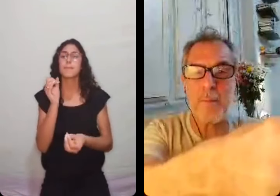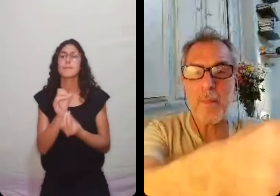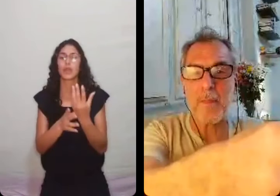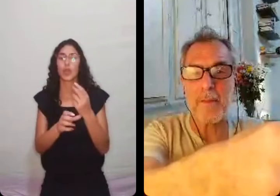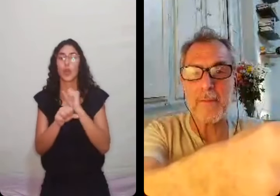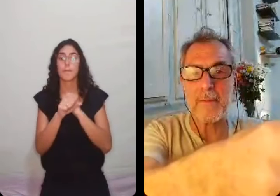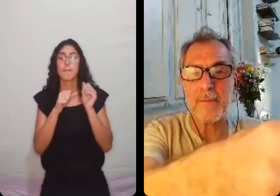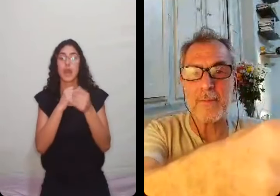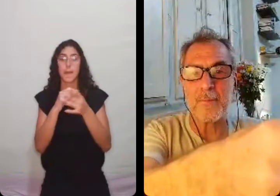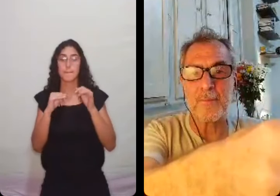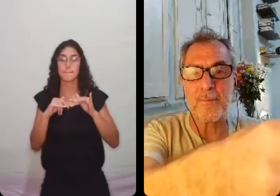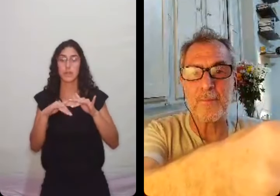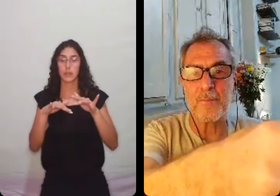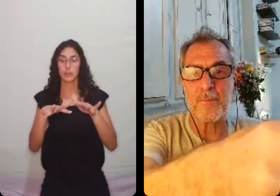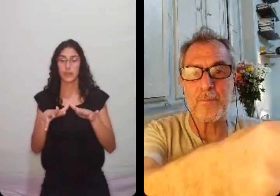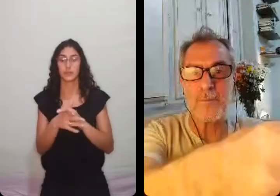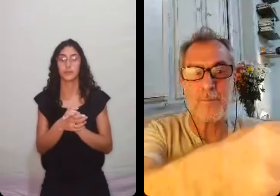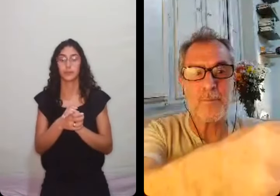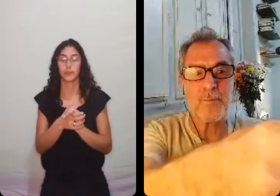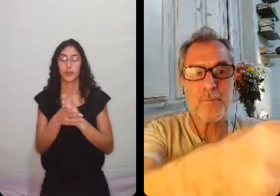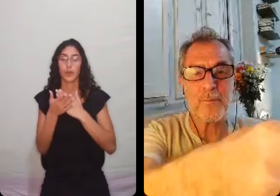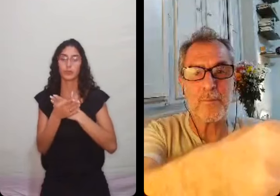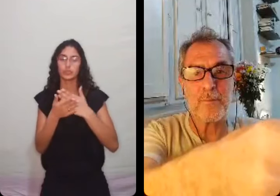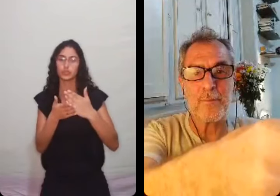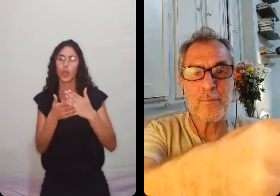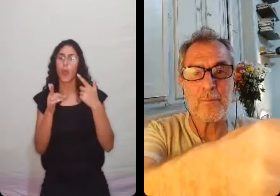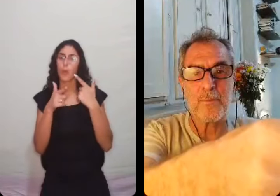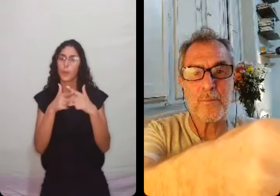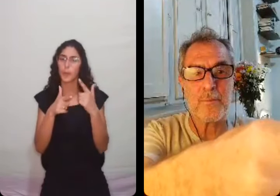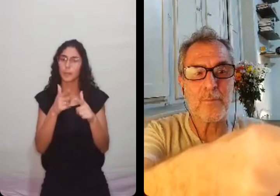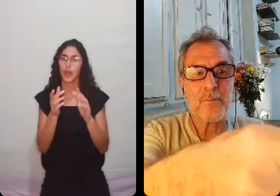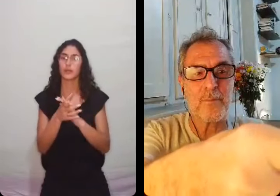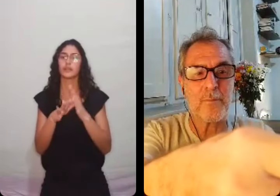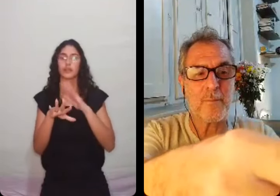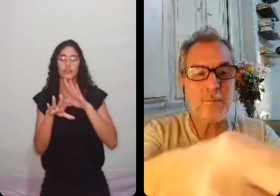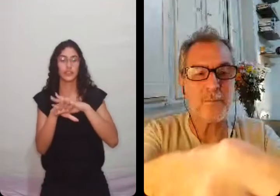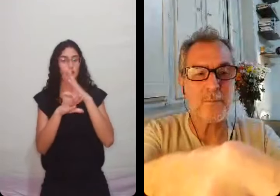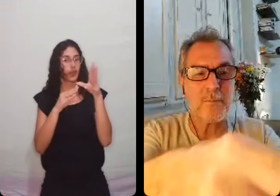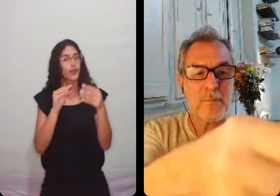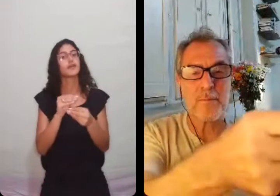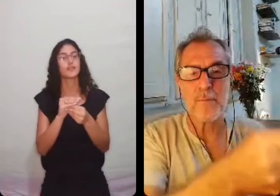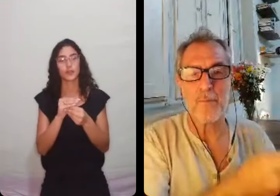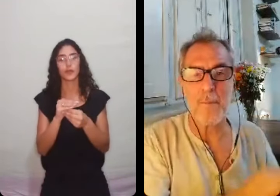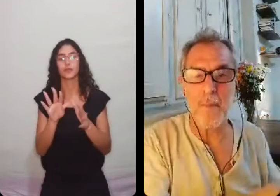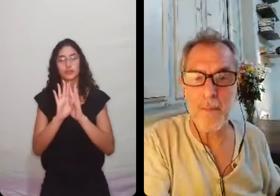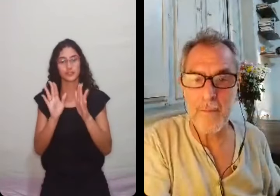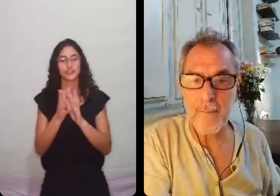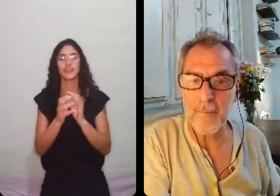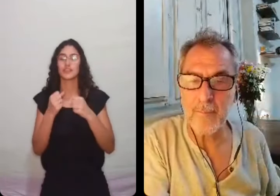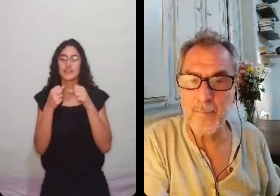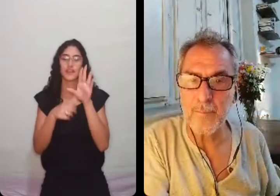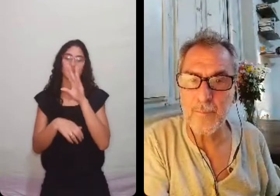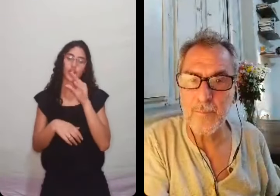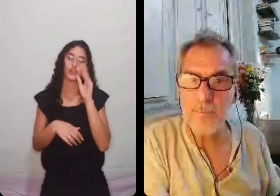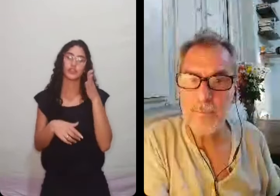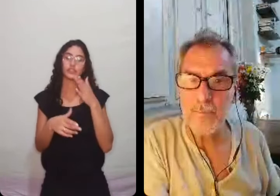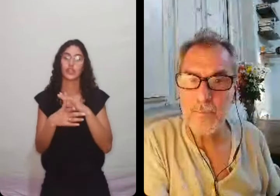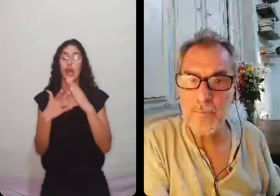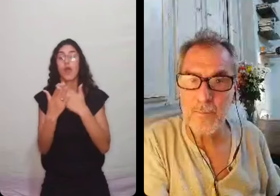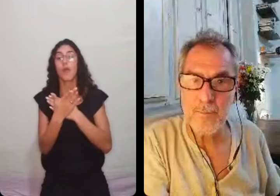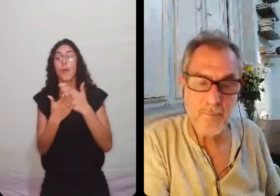a partir de um desconforto. Estou aqui fazendo um resumo, viu, Jussara? Você falou a partir de um desconforto